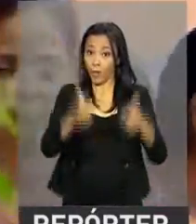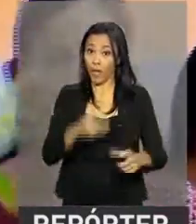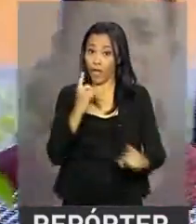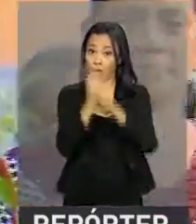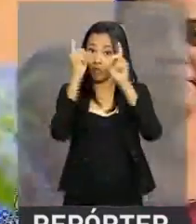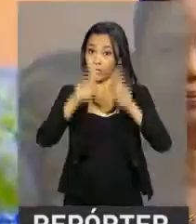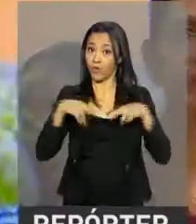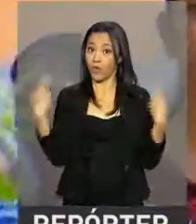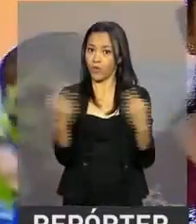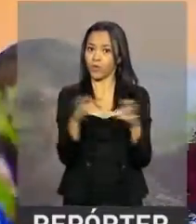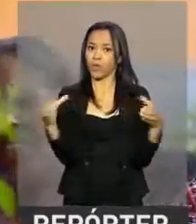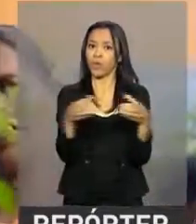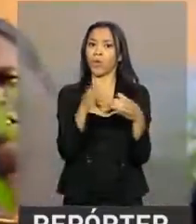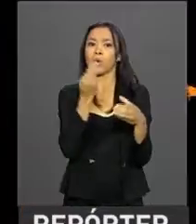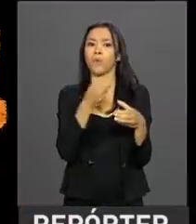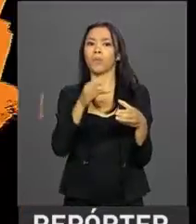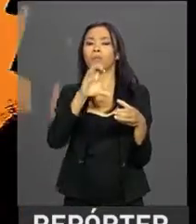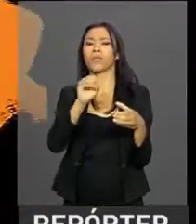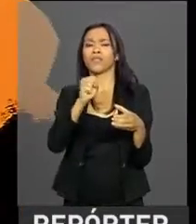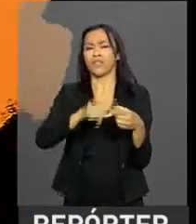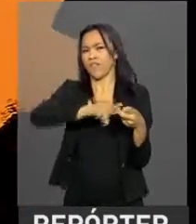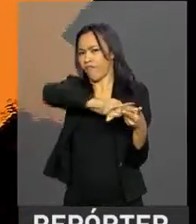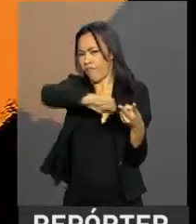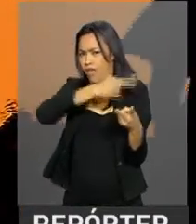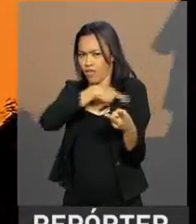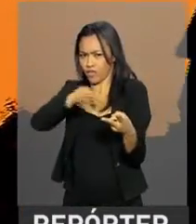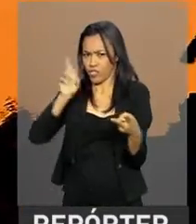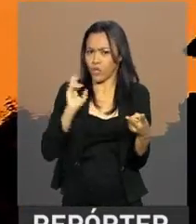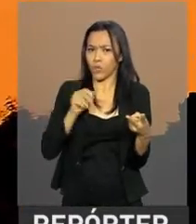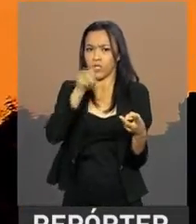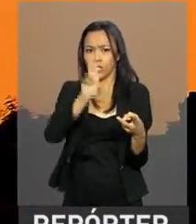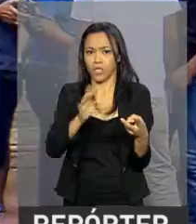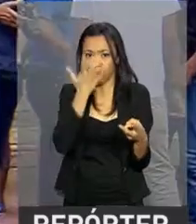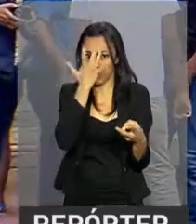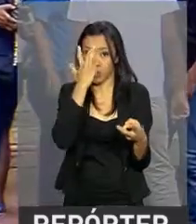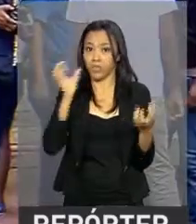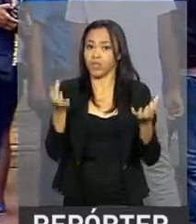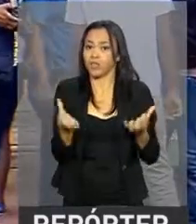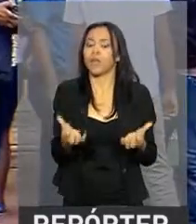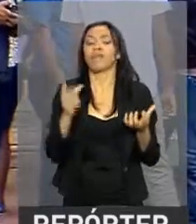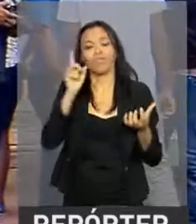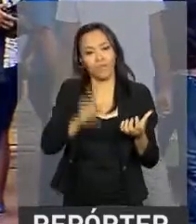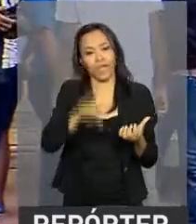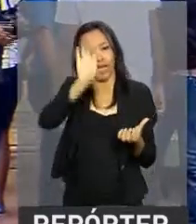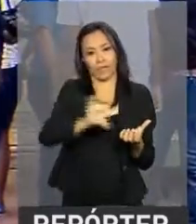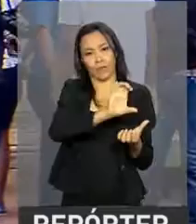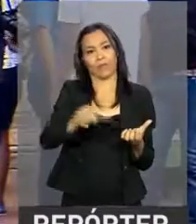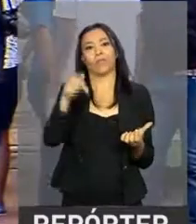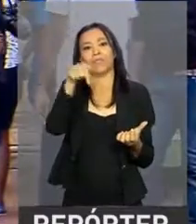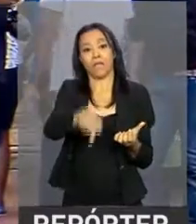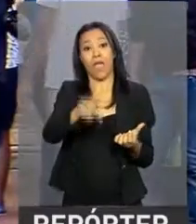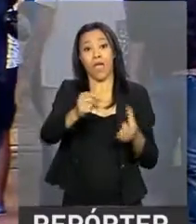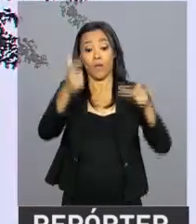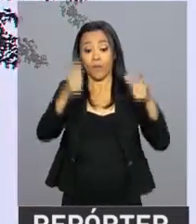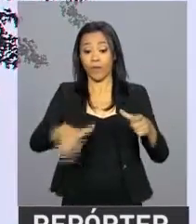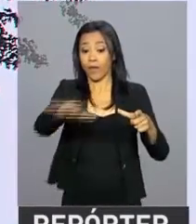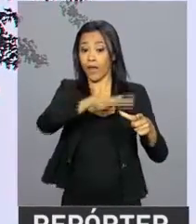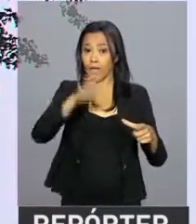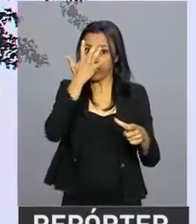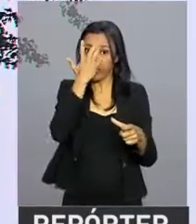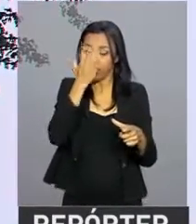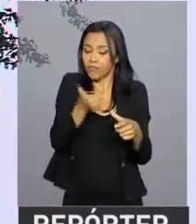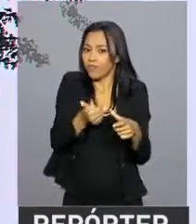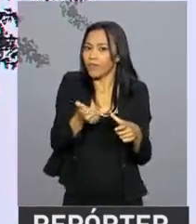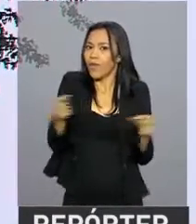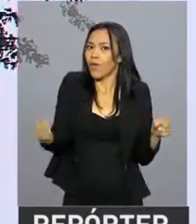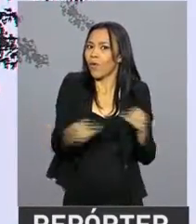de religiões, hinduísmo, islamismo, catolicismo. Sim, catolicismo. Goa é o estado indiano que mais